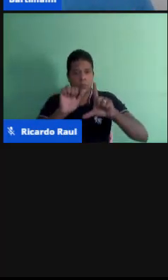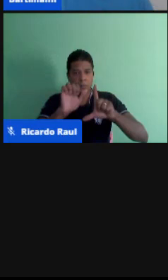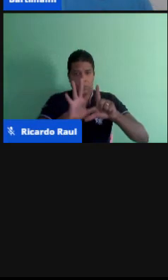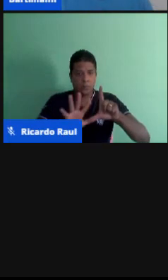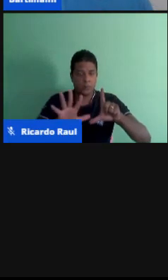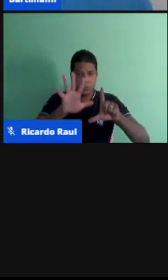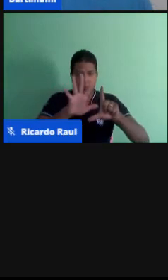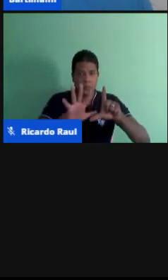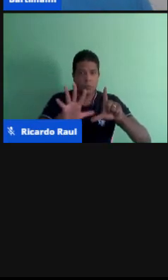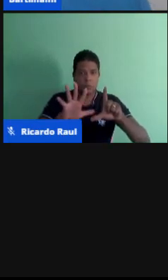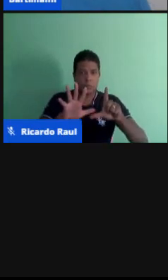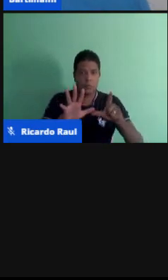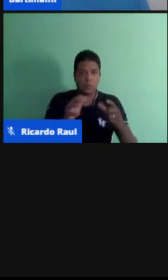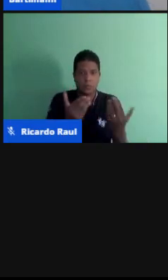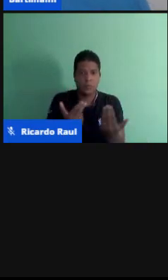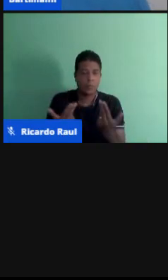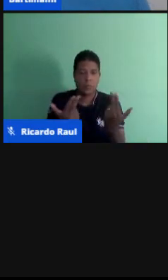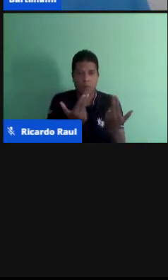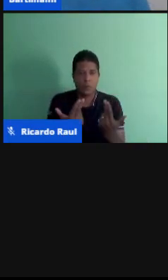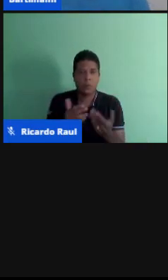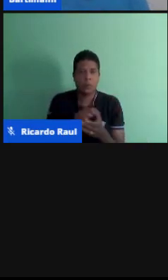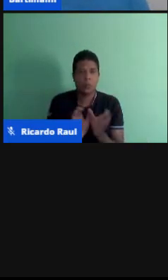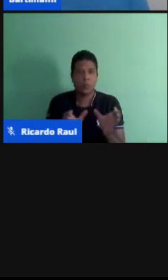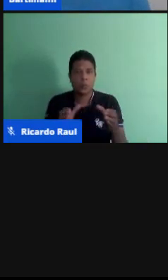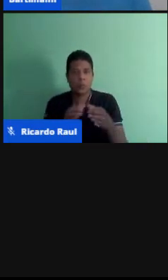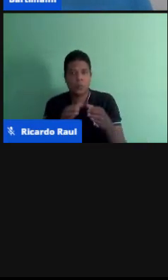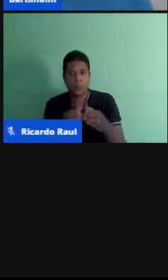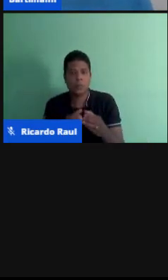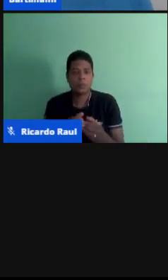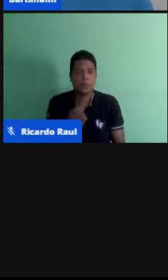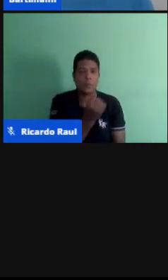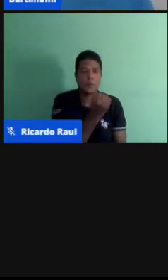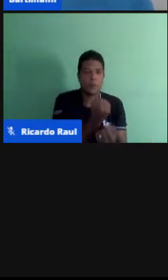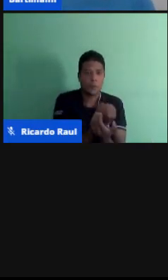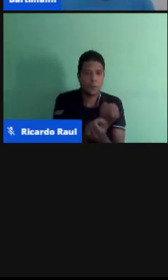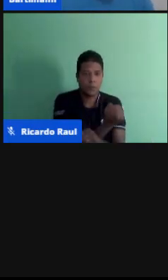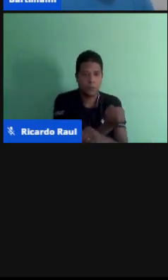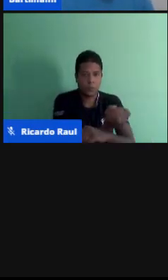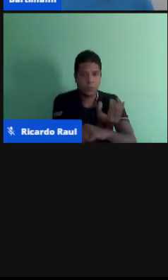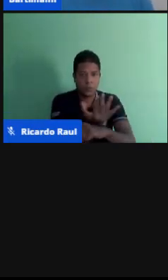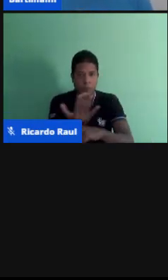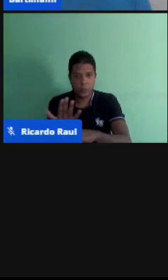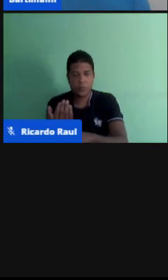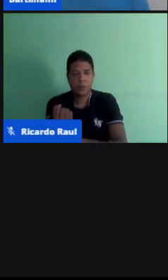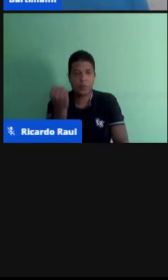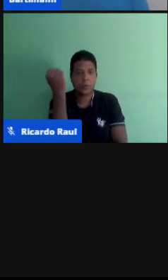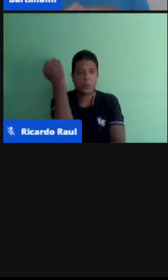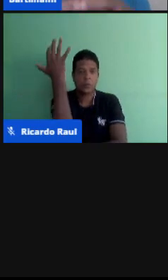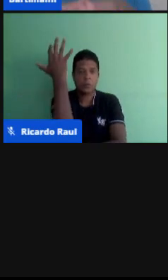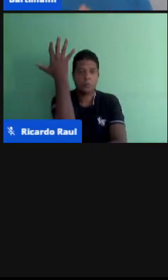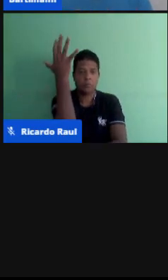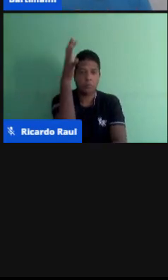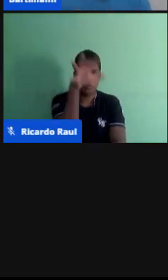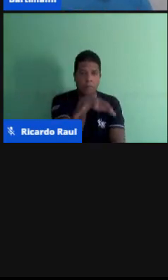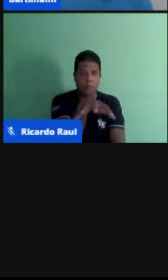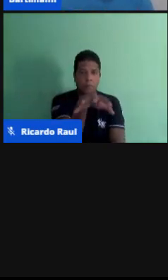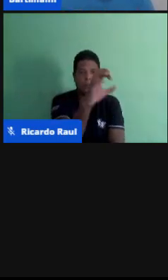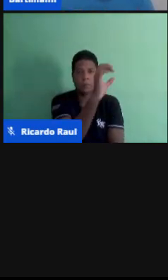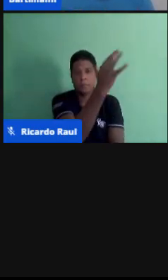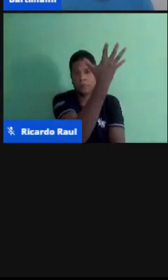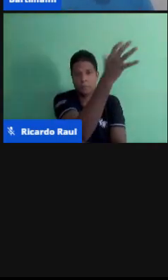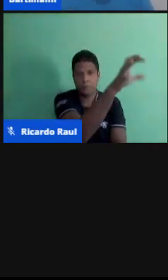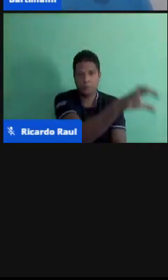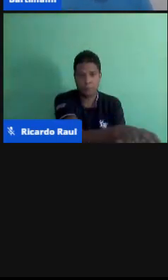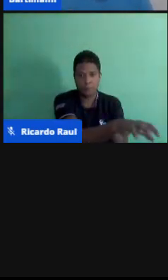associadas ao grupo. Dados de queimadas, dados de desmatamento, e essa